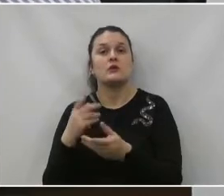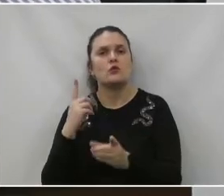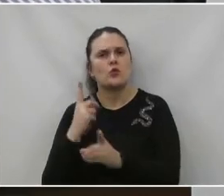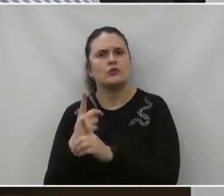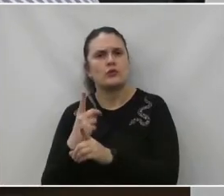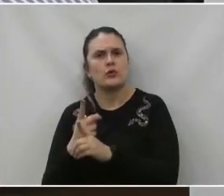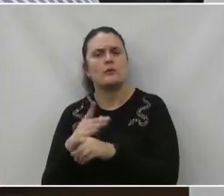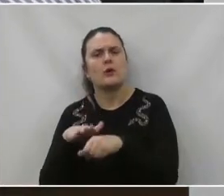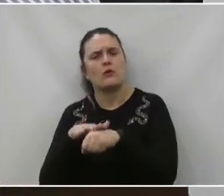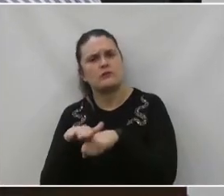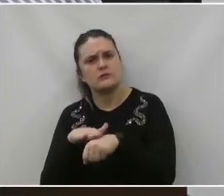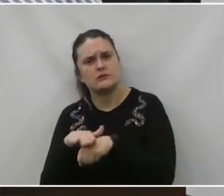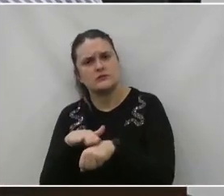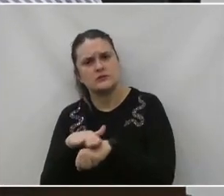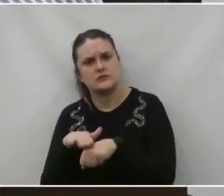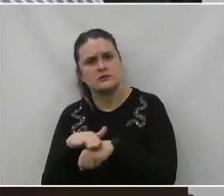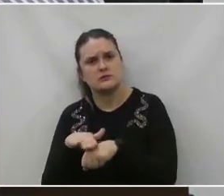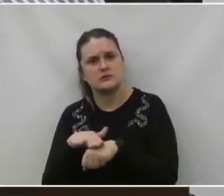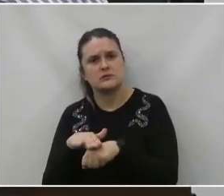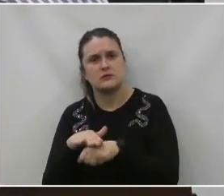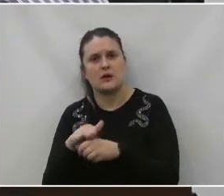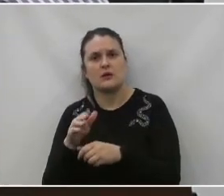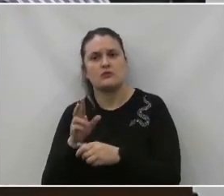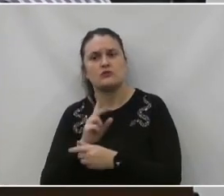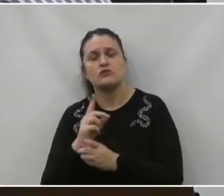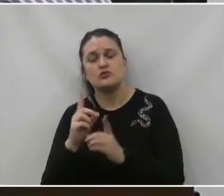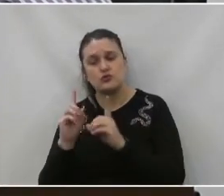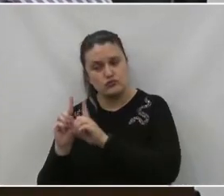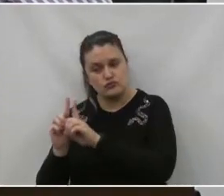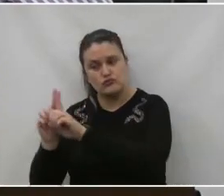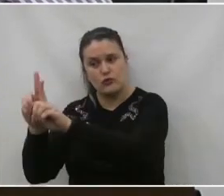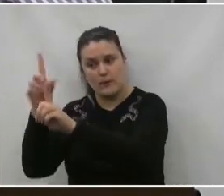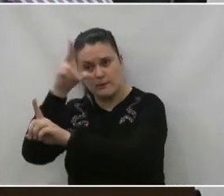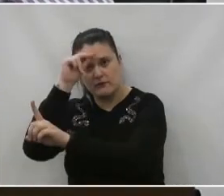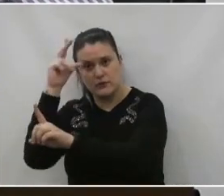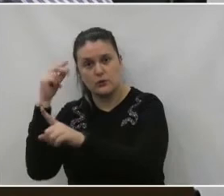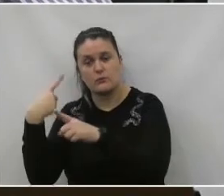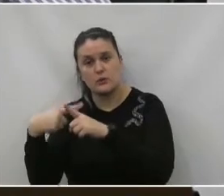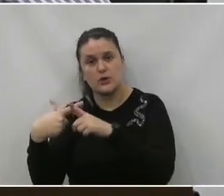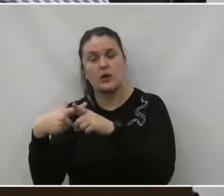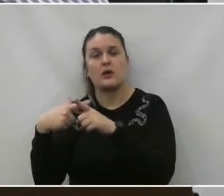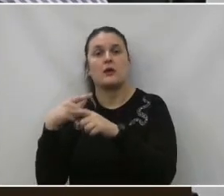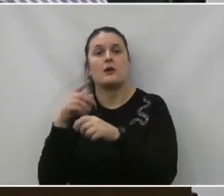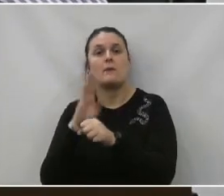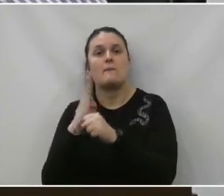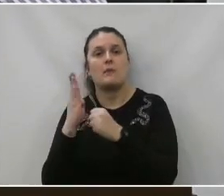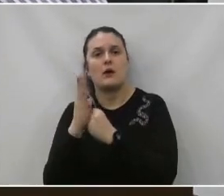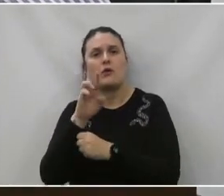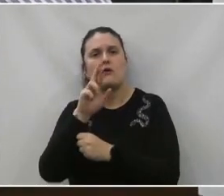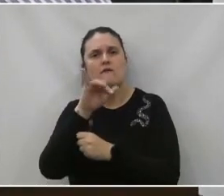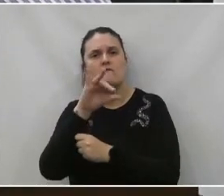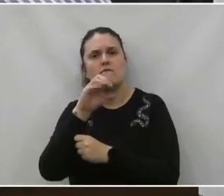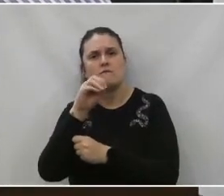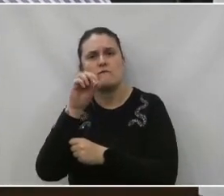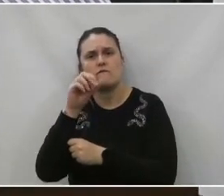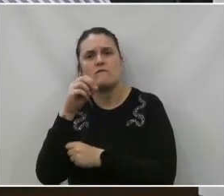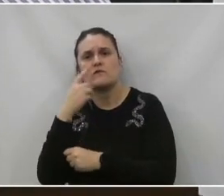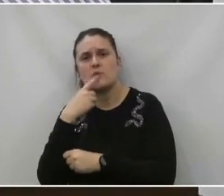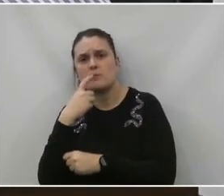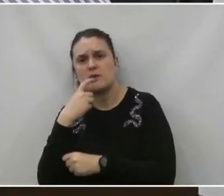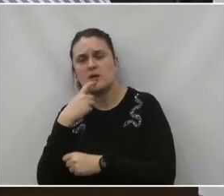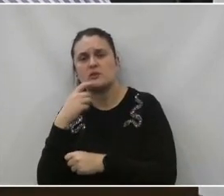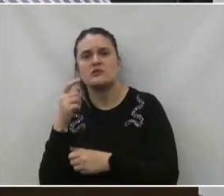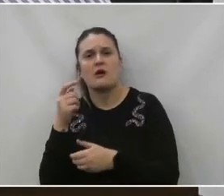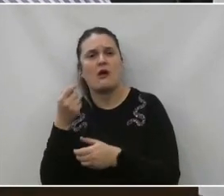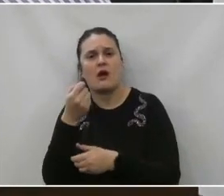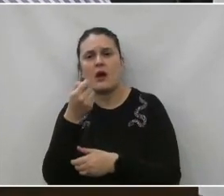encontramos lá na prefeitura, porque os moradores do bairro, lá do Rio Vermelho, que estava acabando o